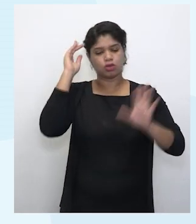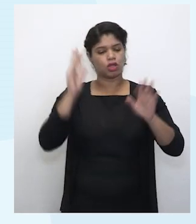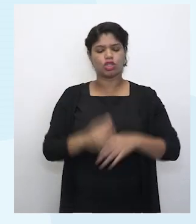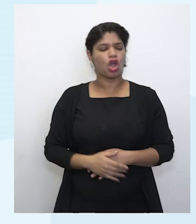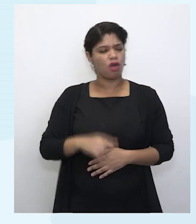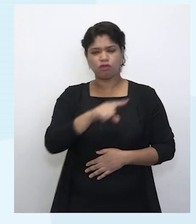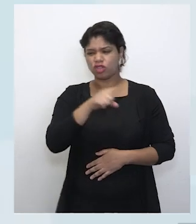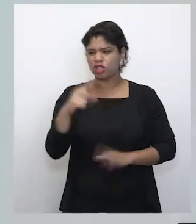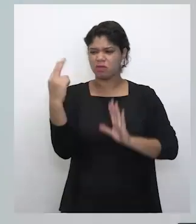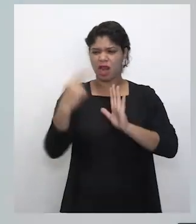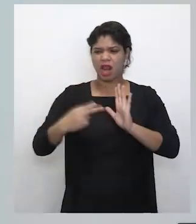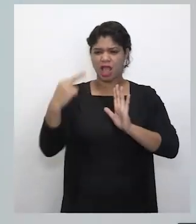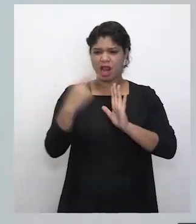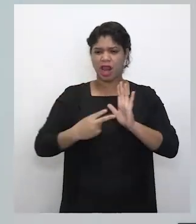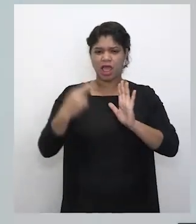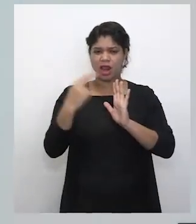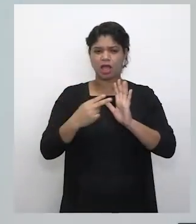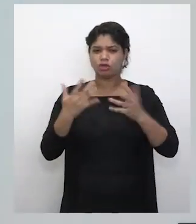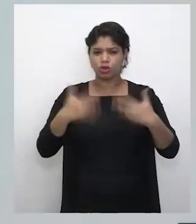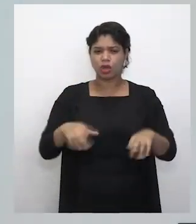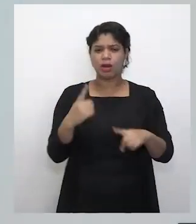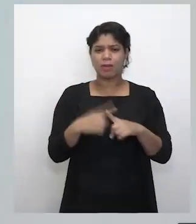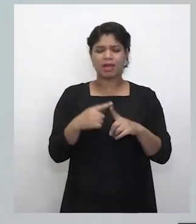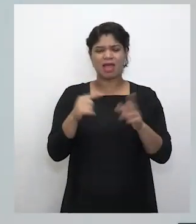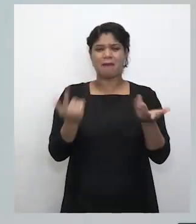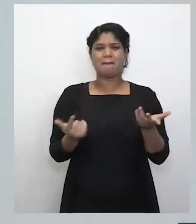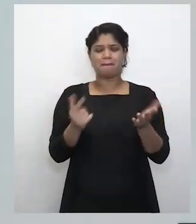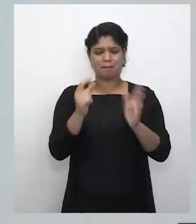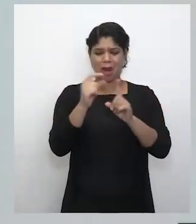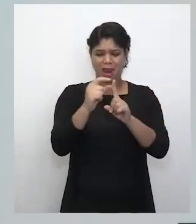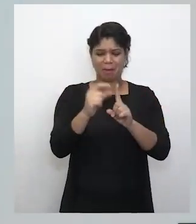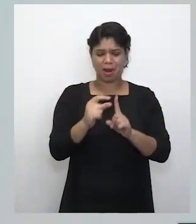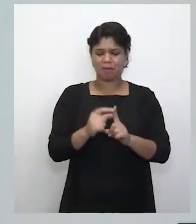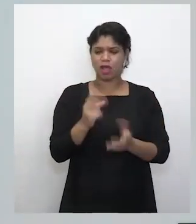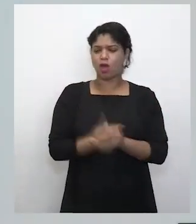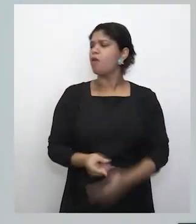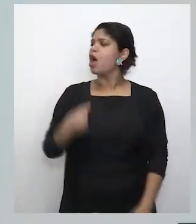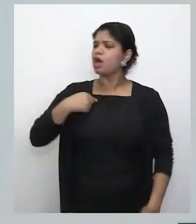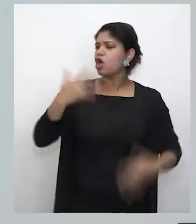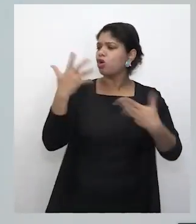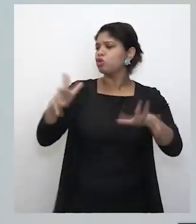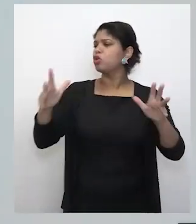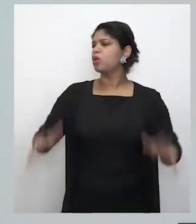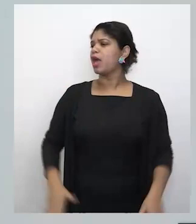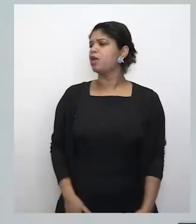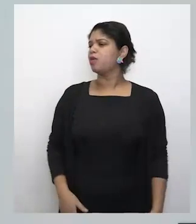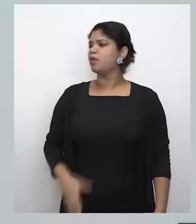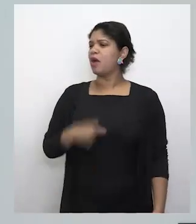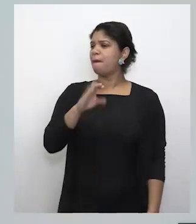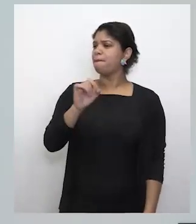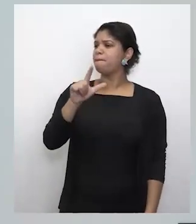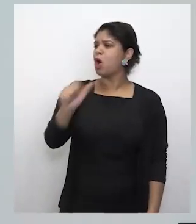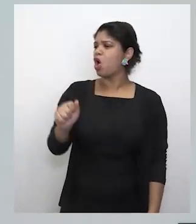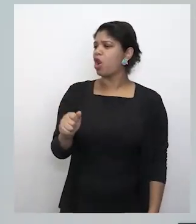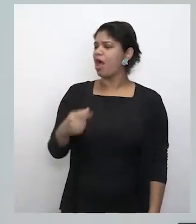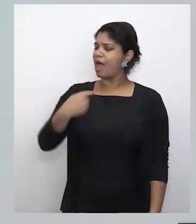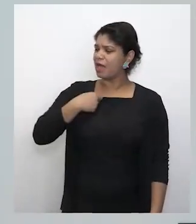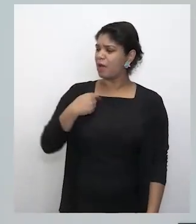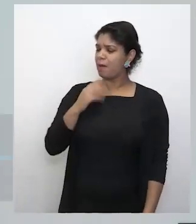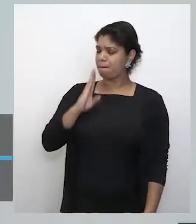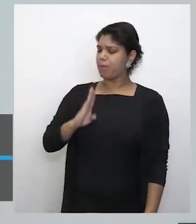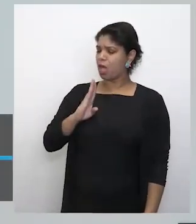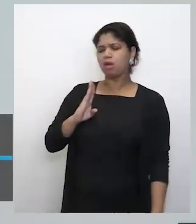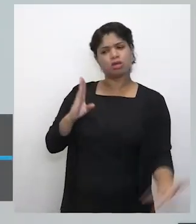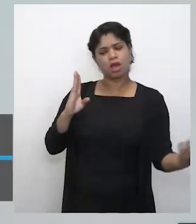de sempre formarem as mesmas palavras. Eu não quero mais saber de bola, disse a letra B, bem